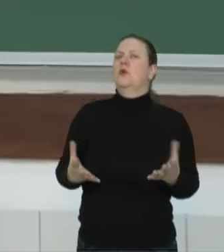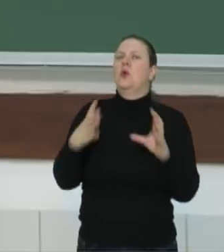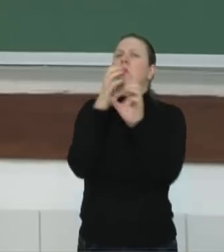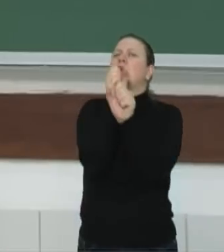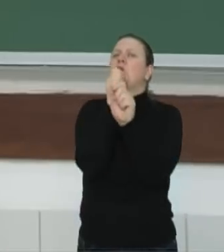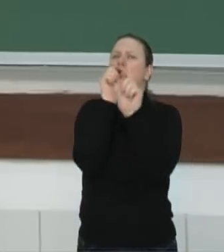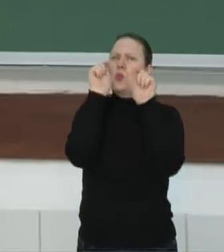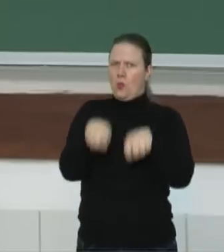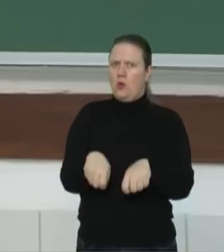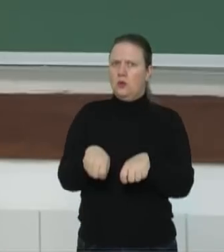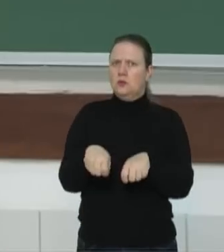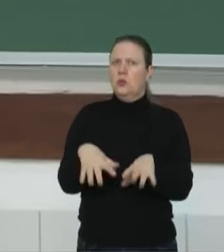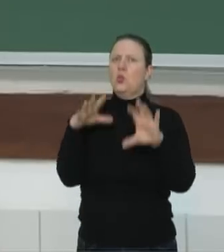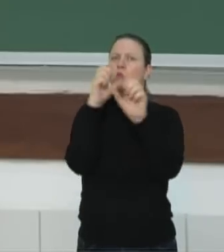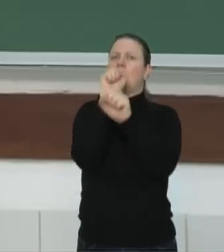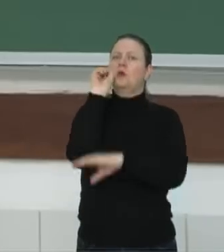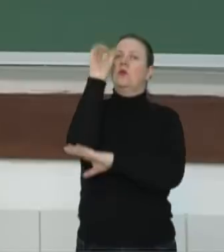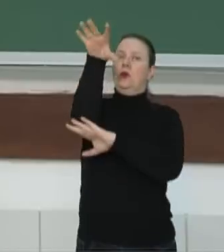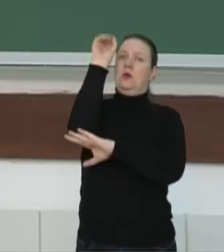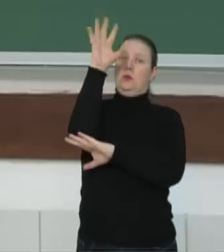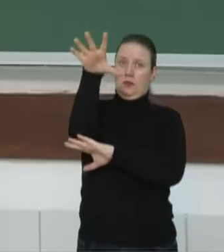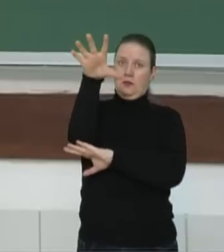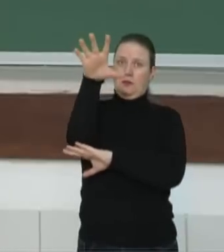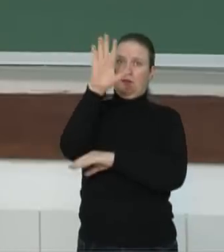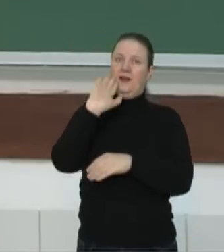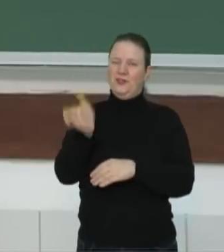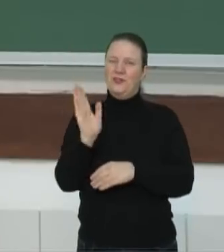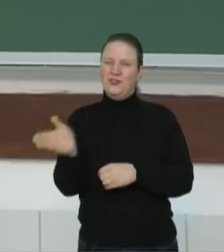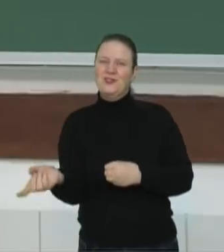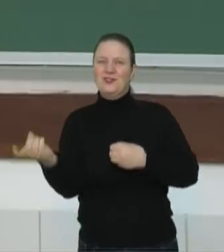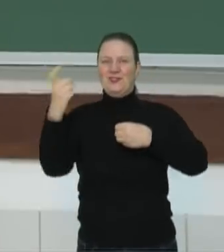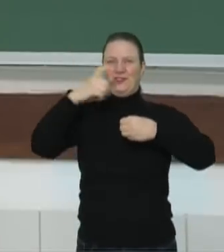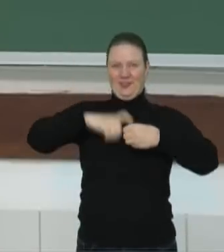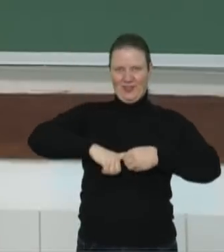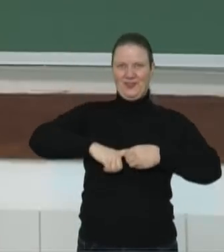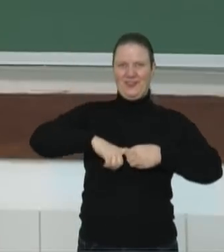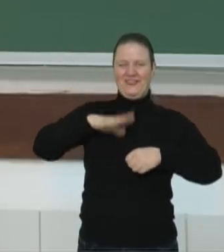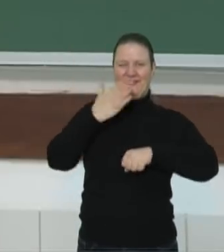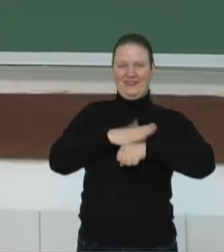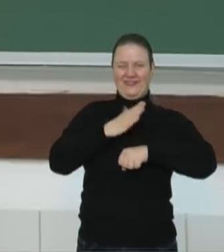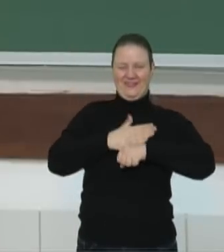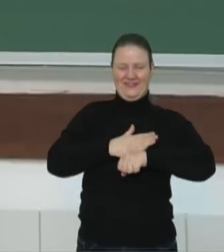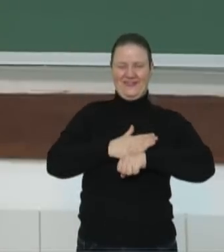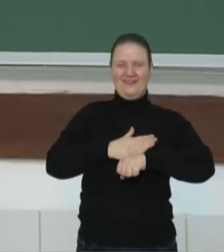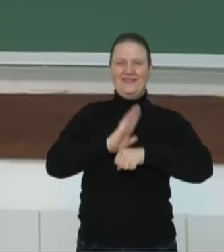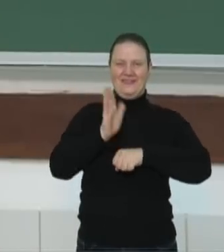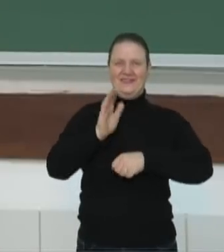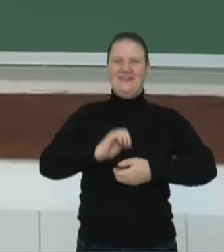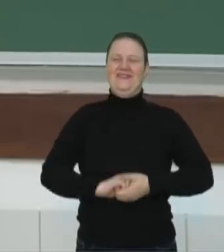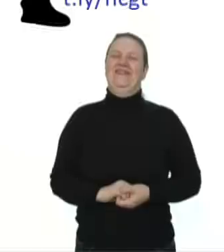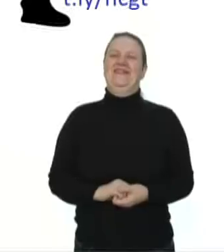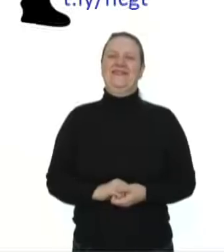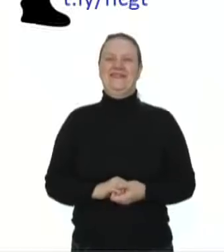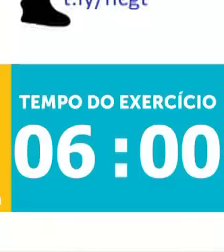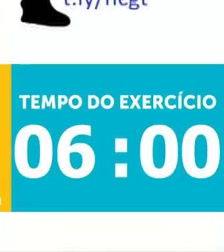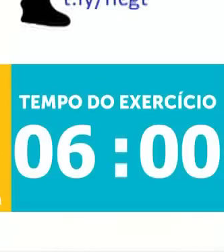pode valer uma cesta no basquete? Um minutinho para você pensar, daqui a pouco a gente volta.